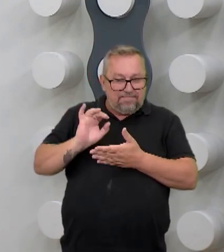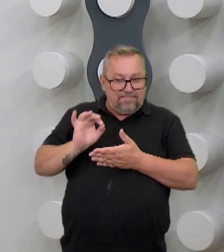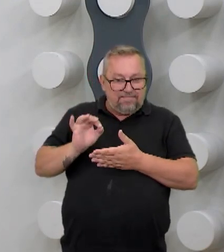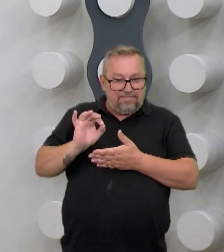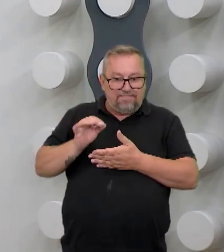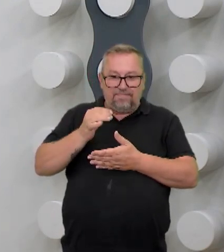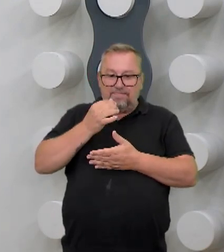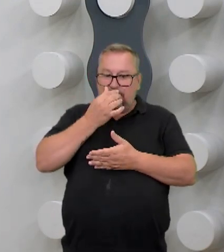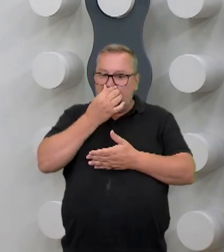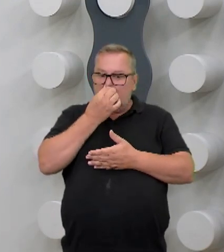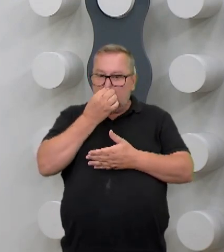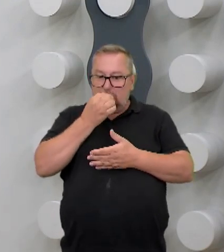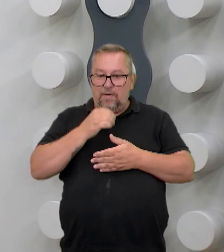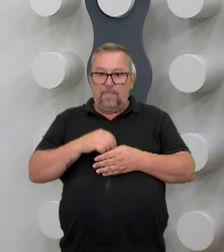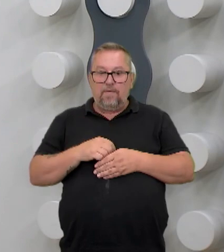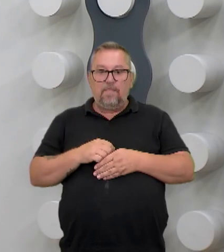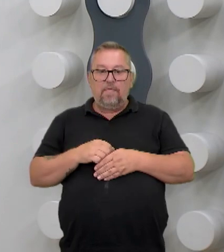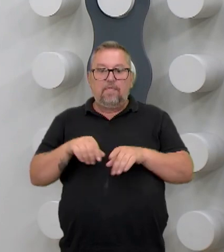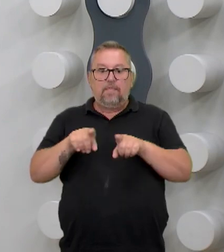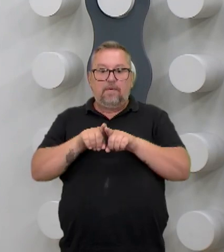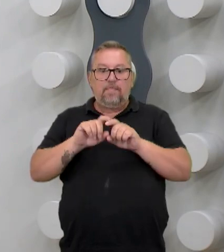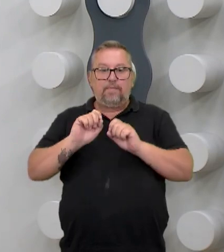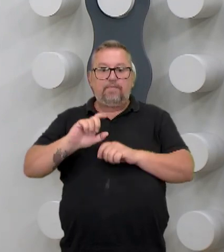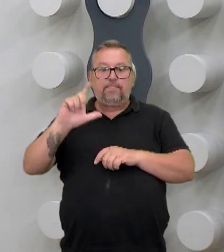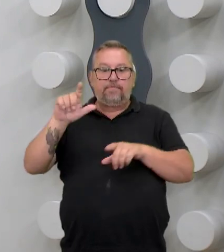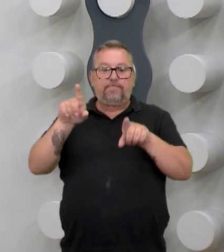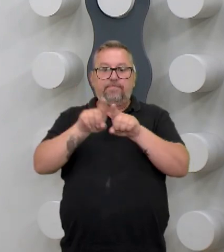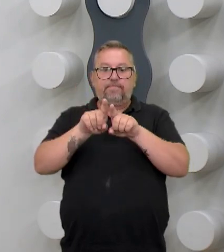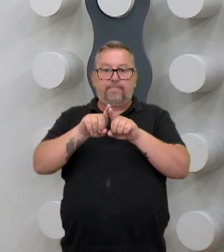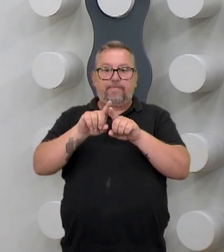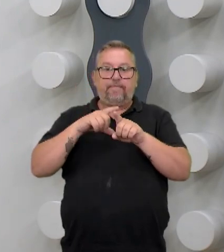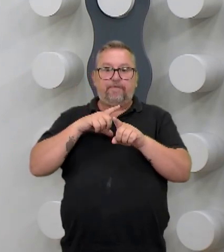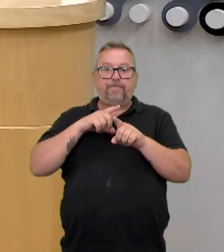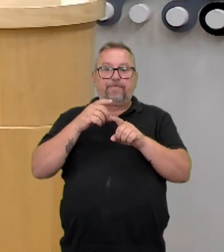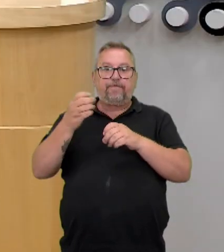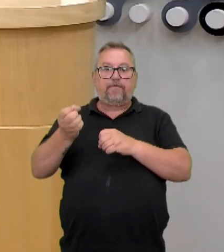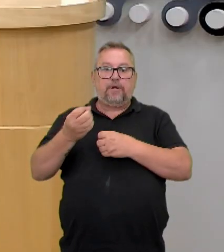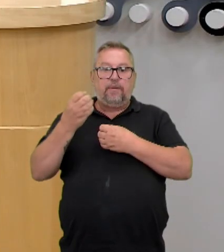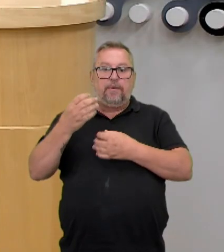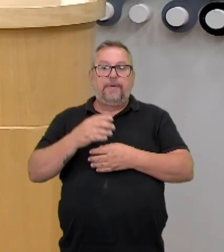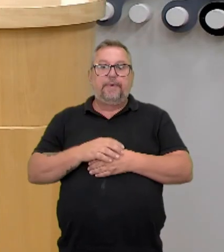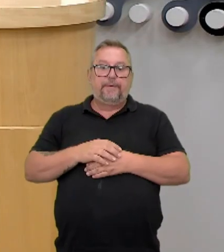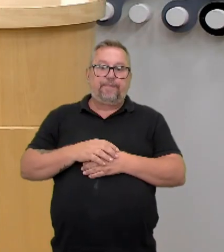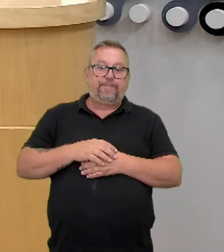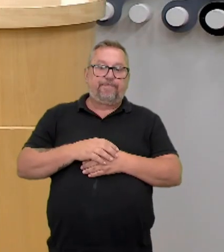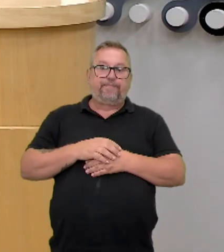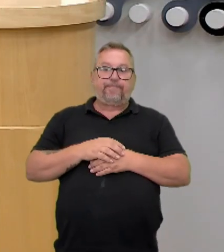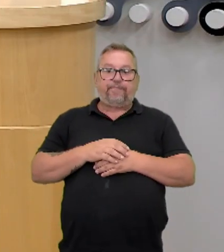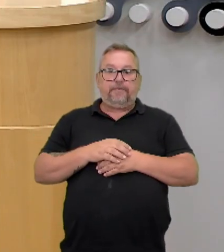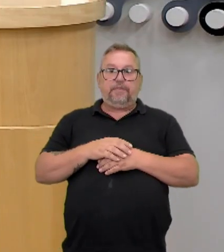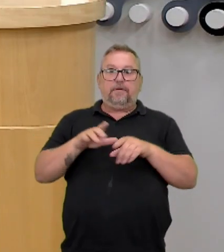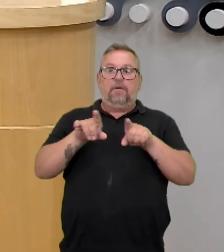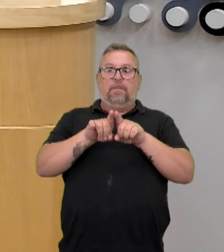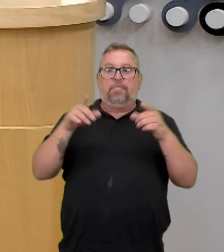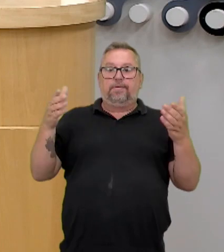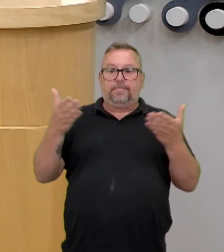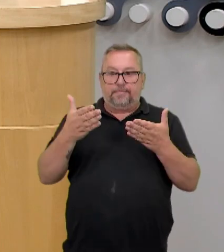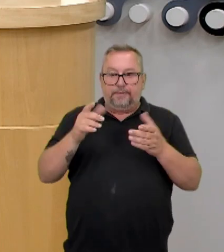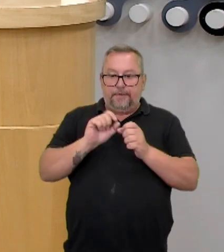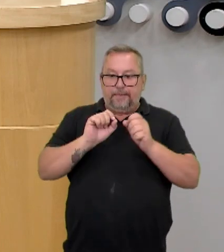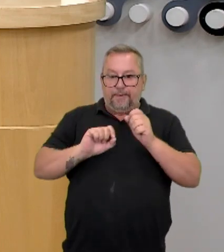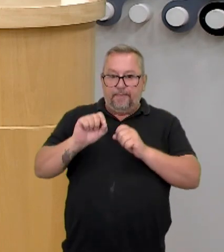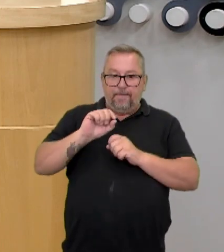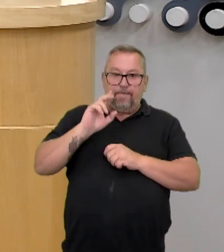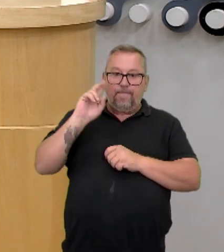credibilidade é o seu trabalho. Que aí aumentou o trabalho também de quem procura informação. Exato. Né? O leitor agora, ele não é só... eu já não